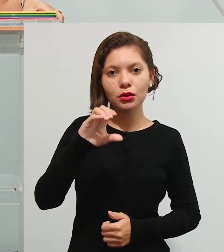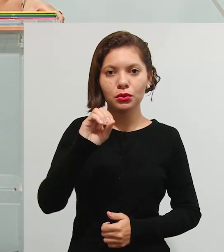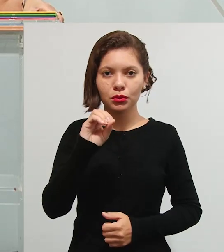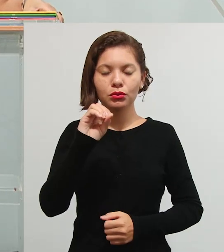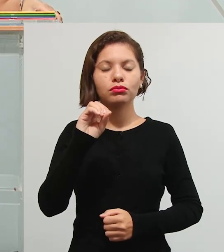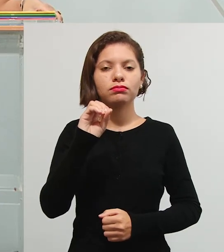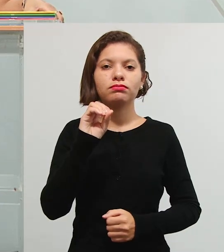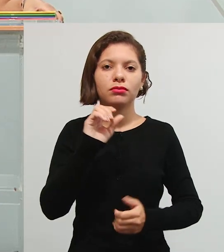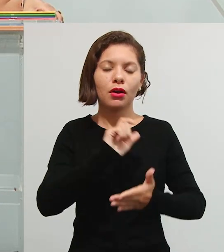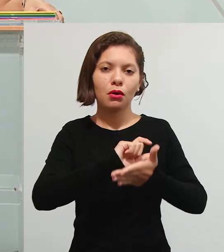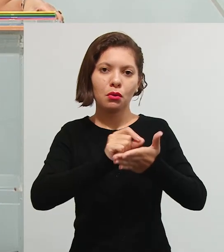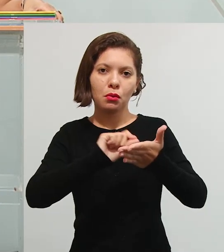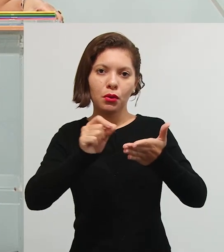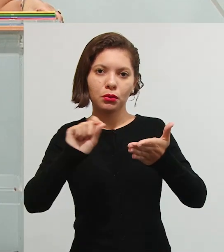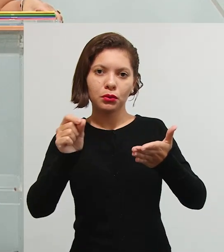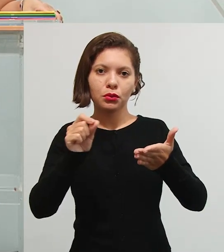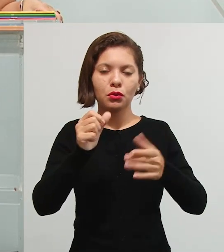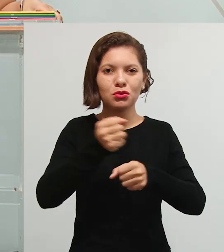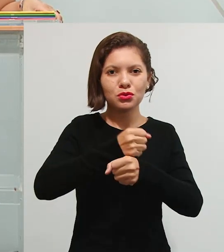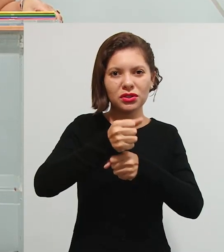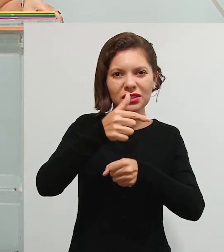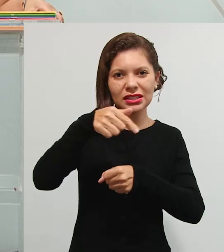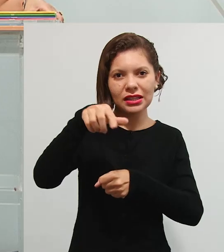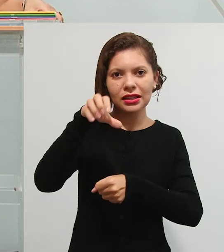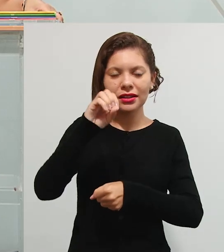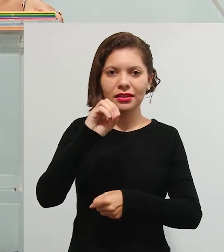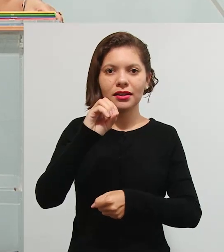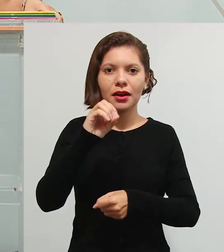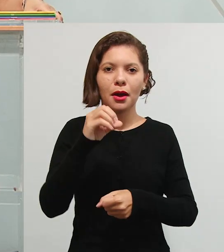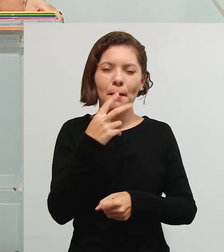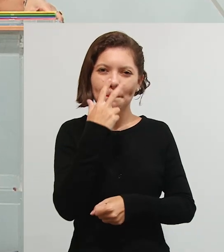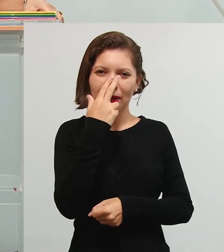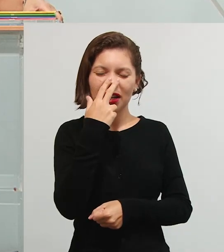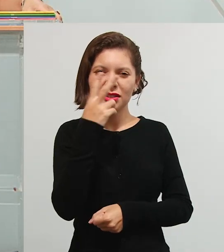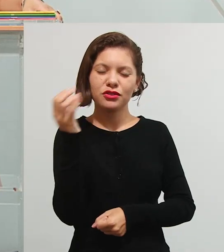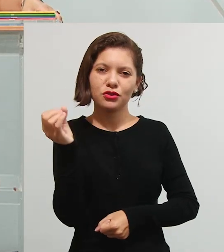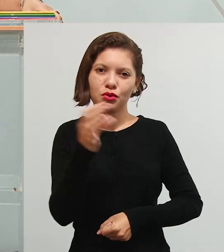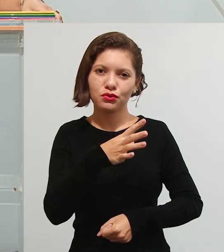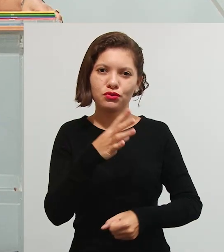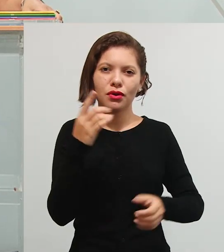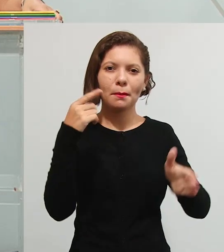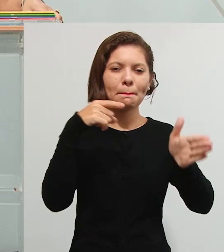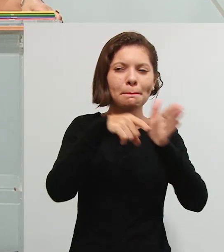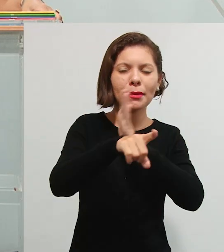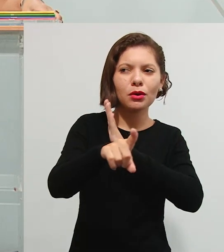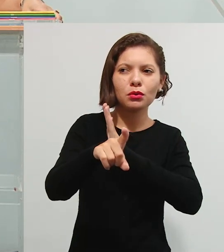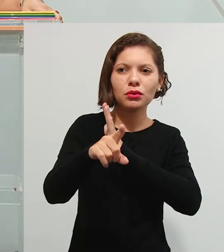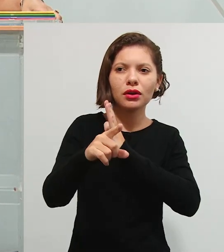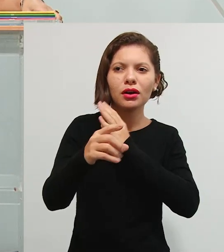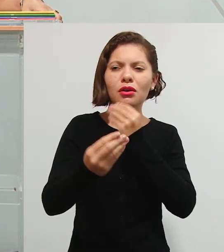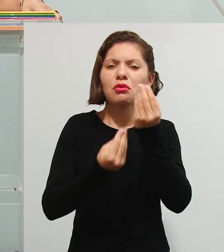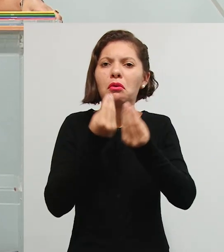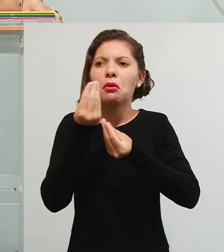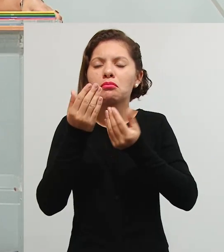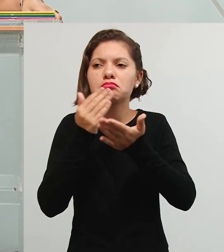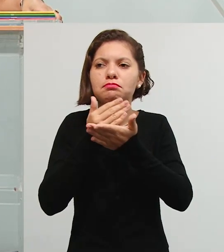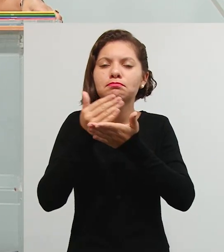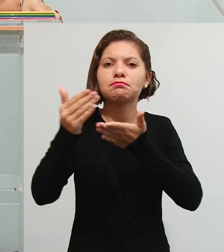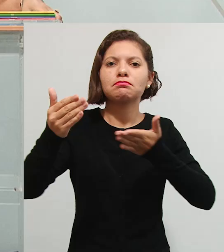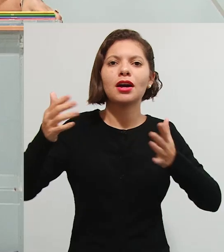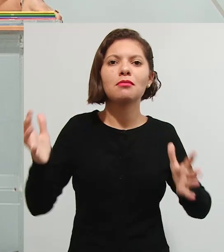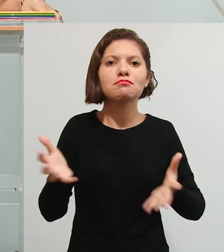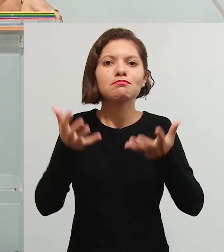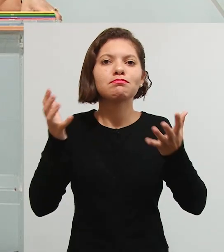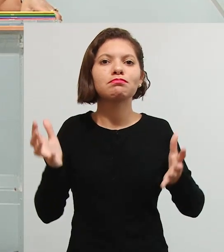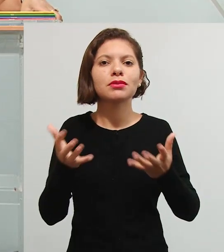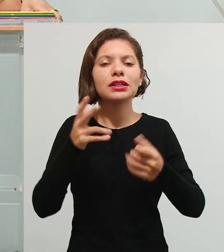anos 70 e parece que é tão recente. E a pergunta que ela faz, né, por onde começamos a levar esse